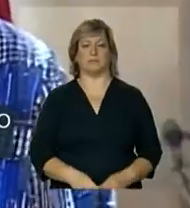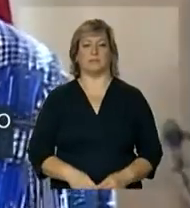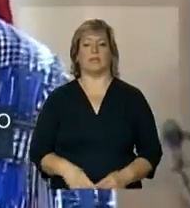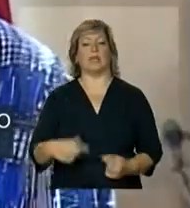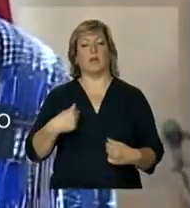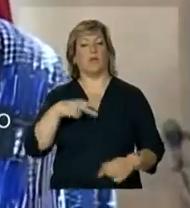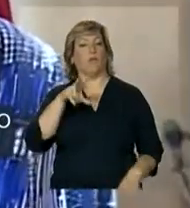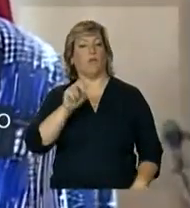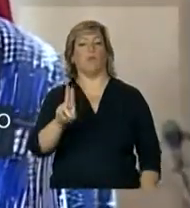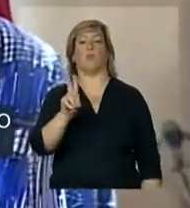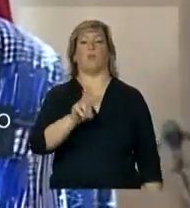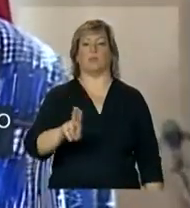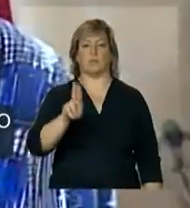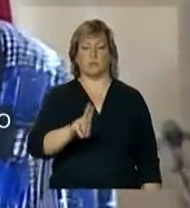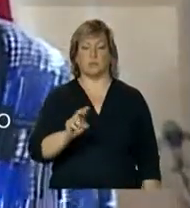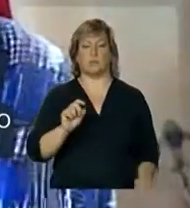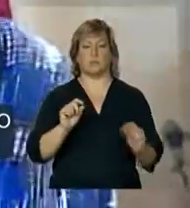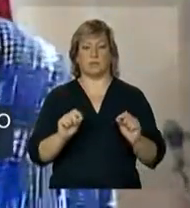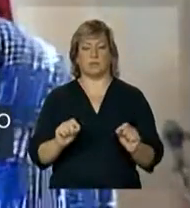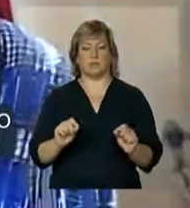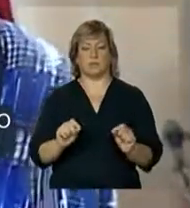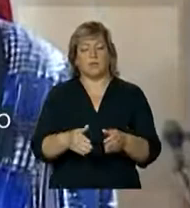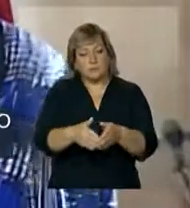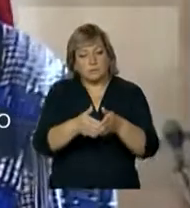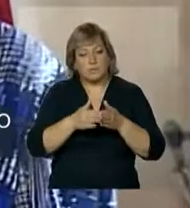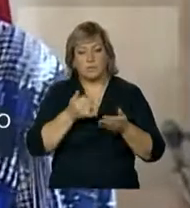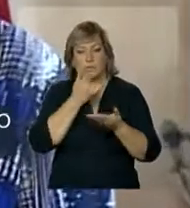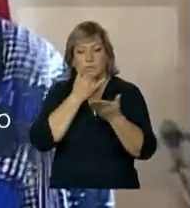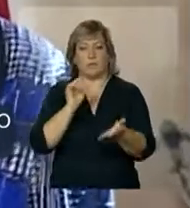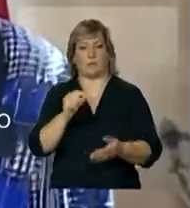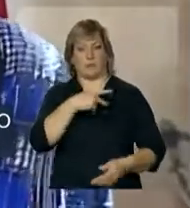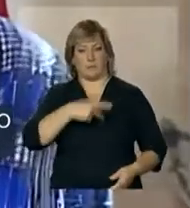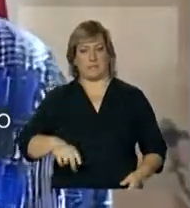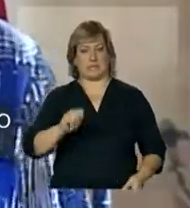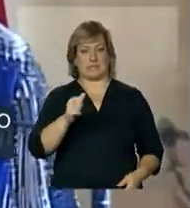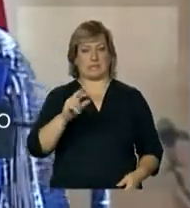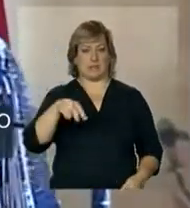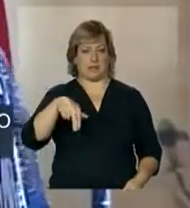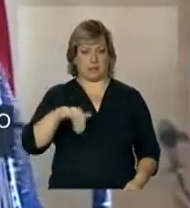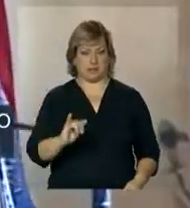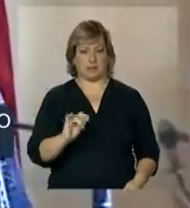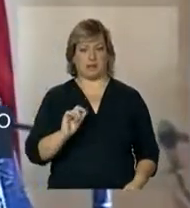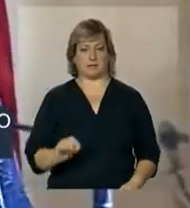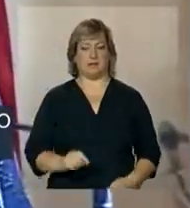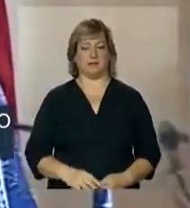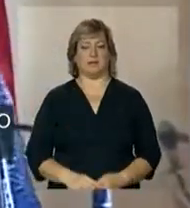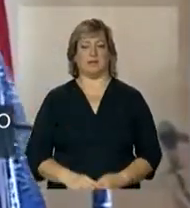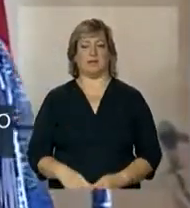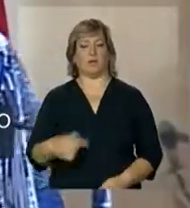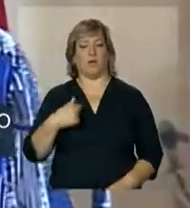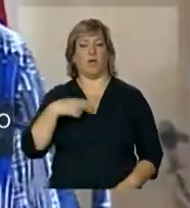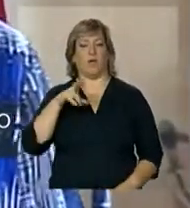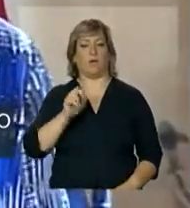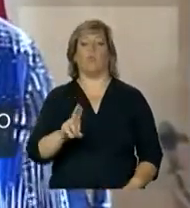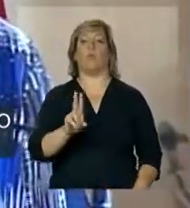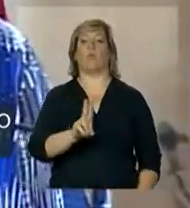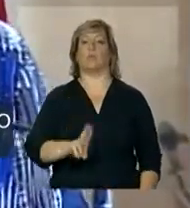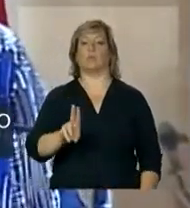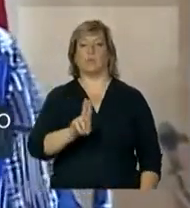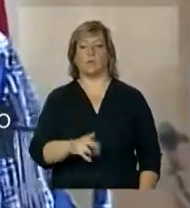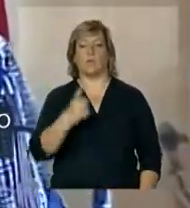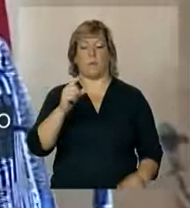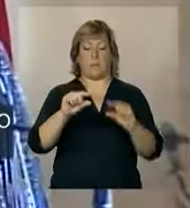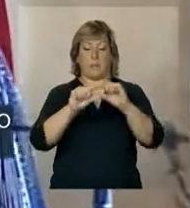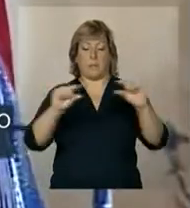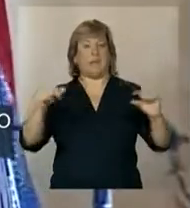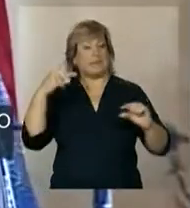utilizar, com a licença do presidente Sarney, eu vou utilizar uma